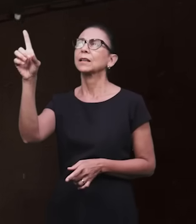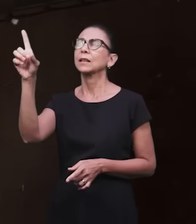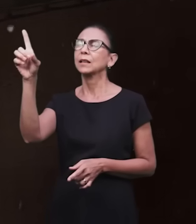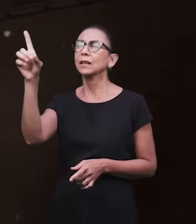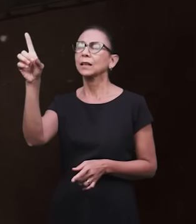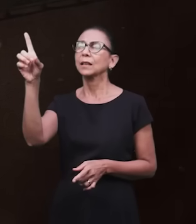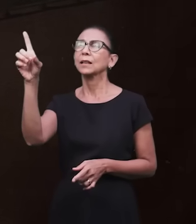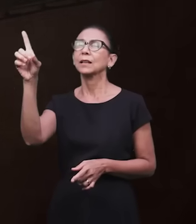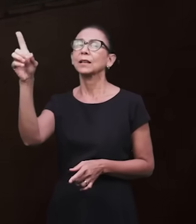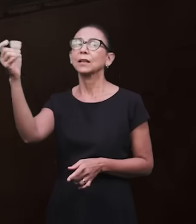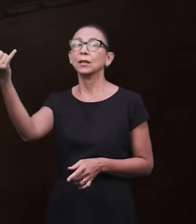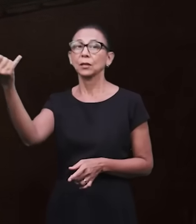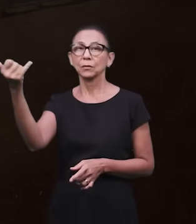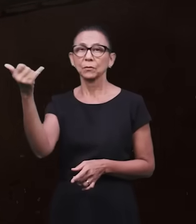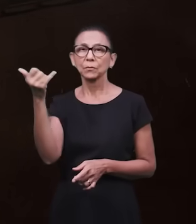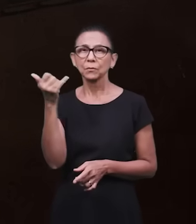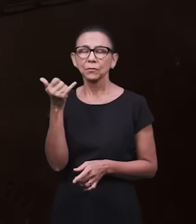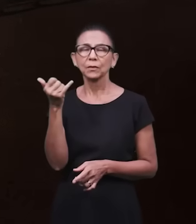Deus,